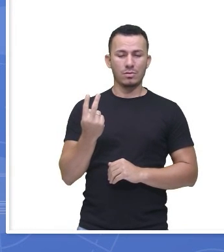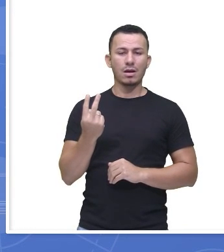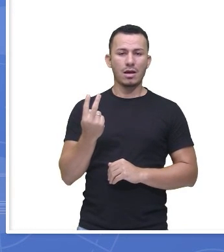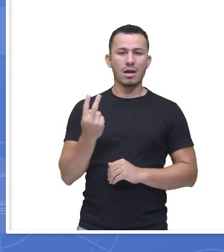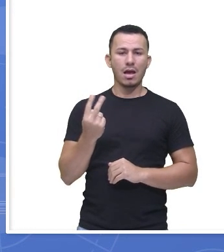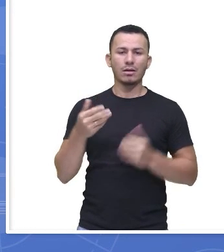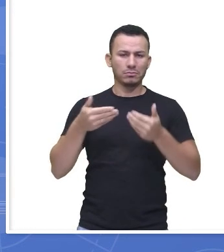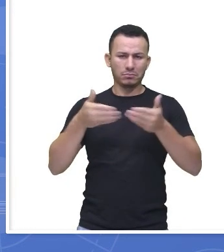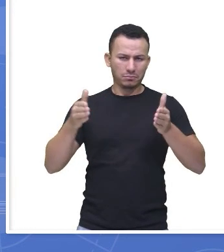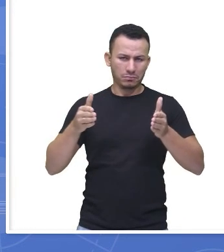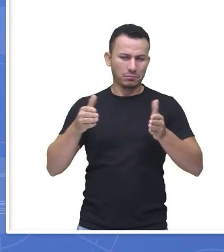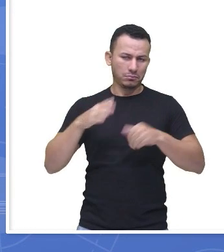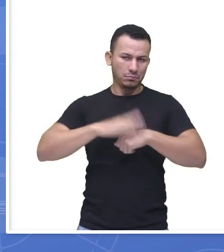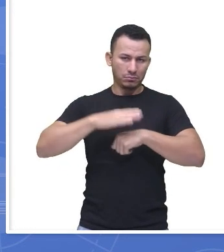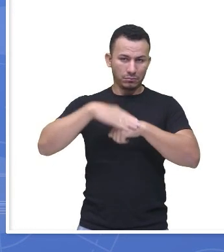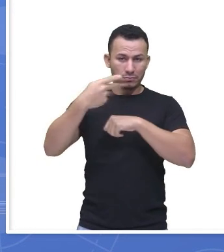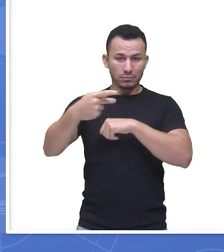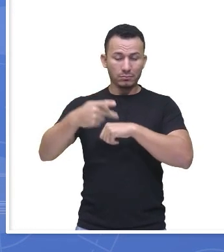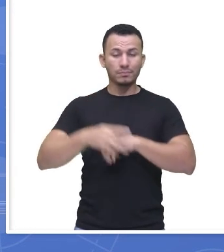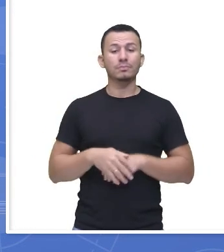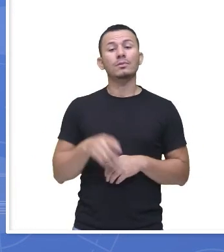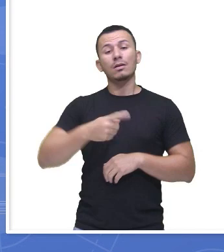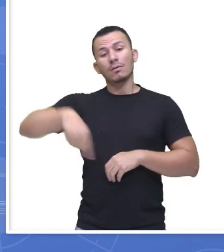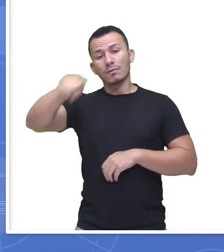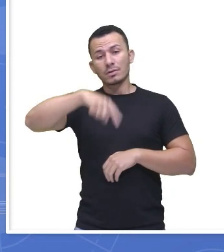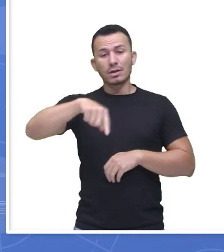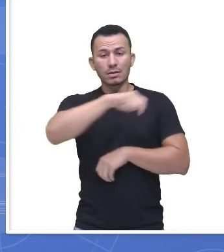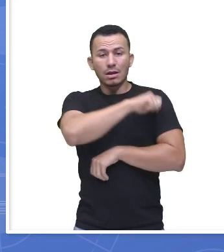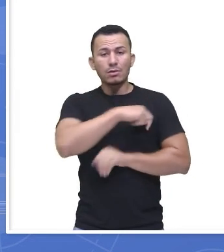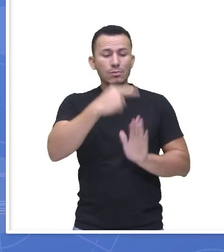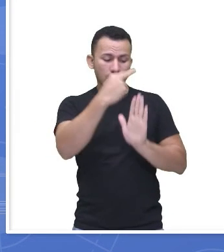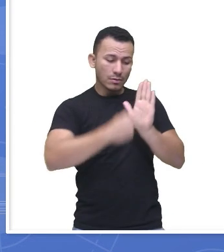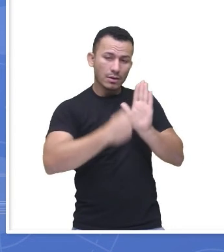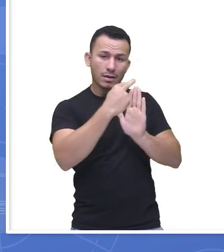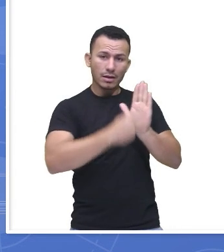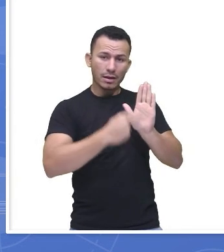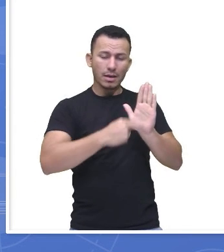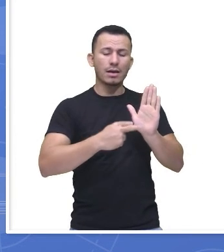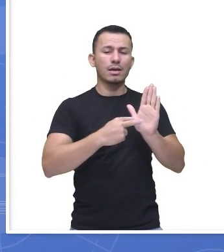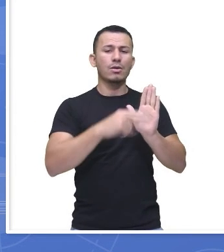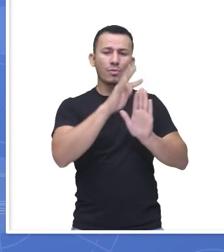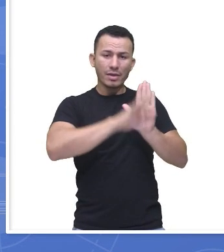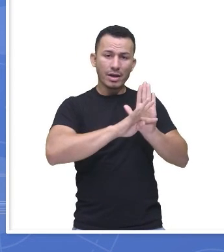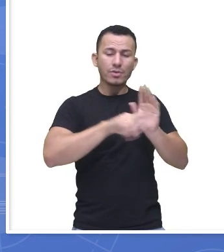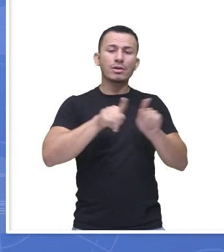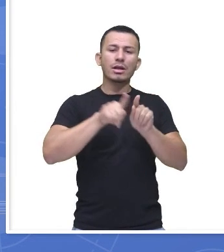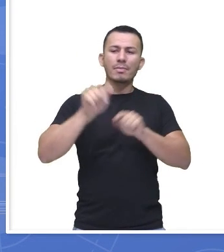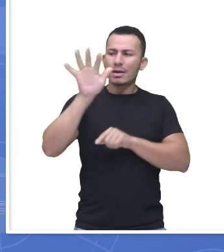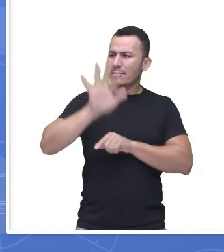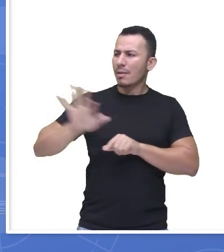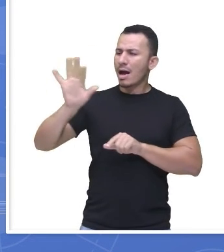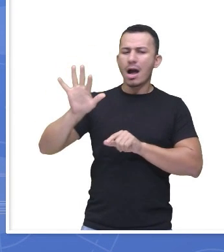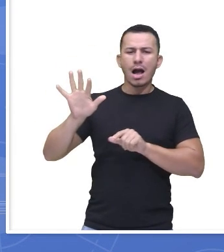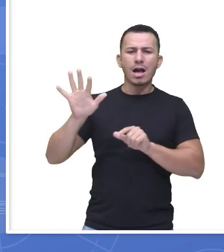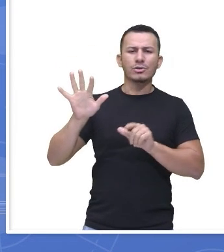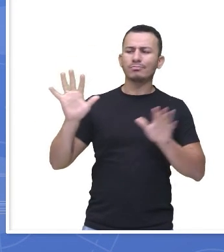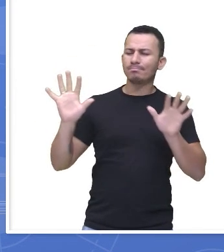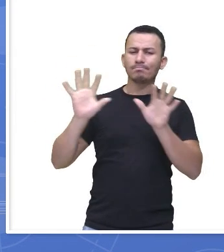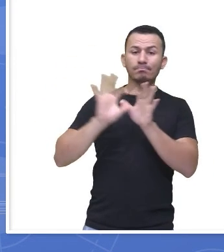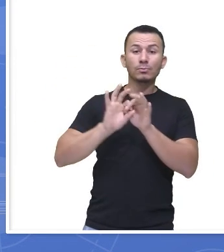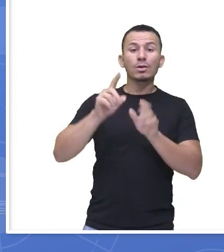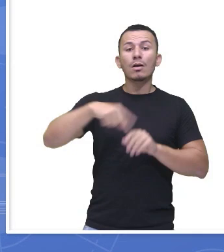subjetiva, uma questão aberta. Então, com base na leitura do texto e da figura, descreva resumidamente